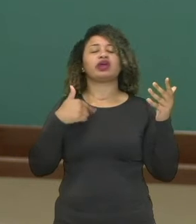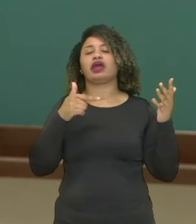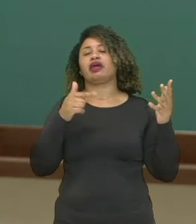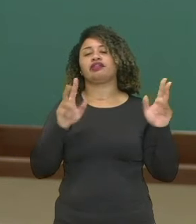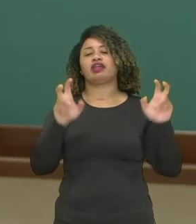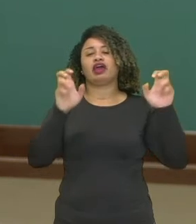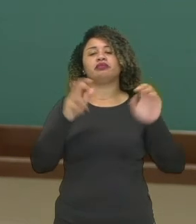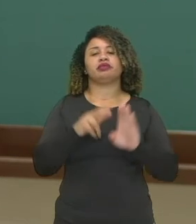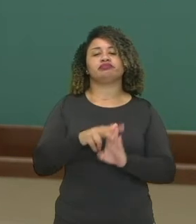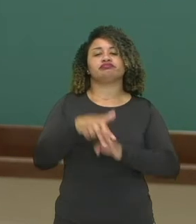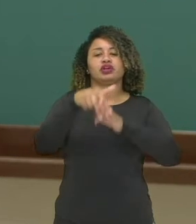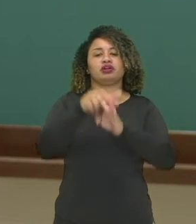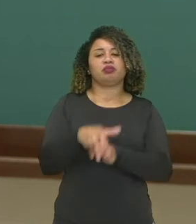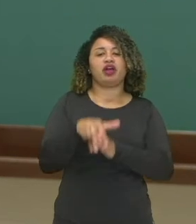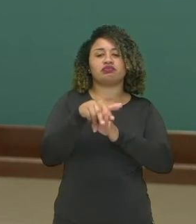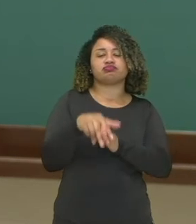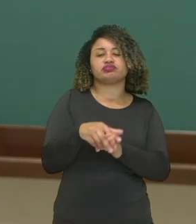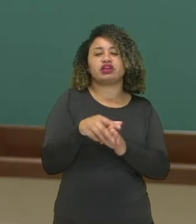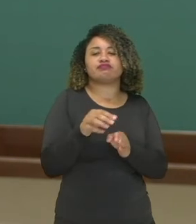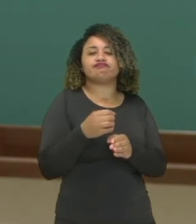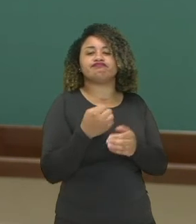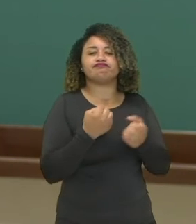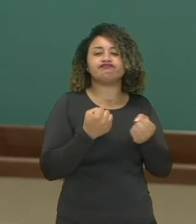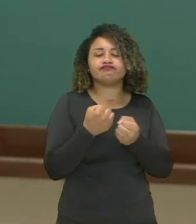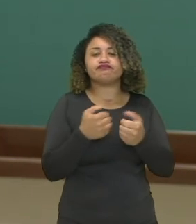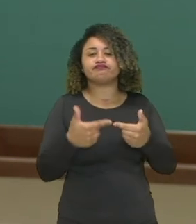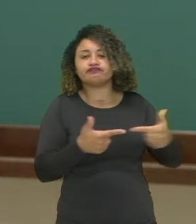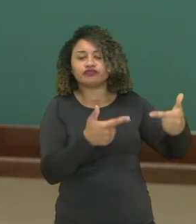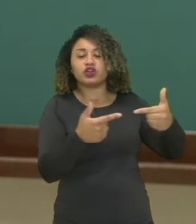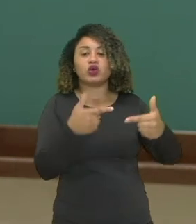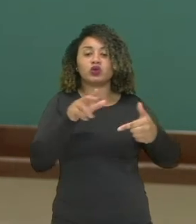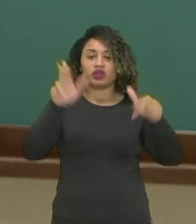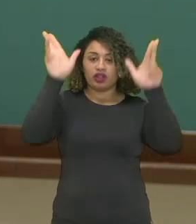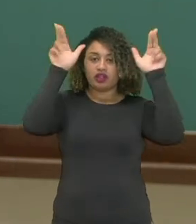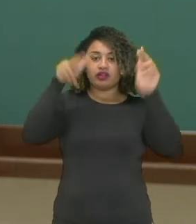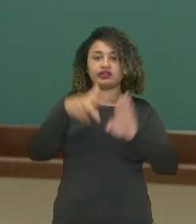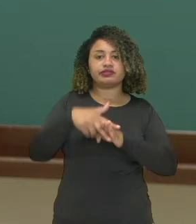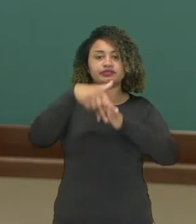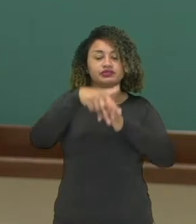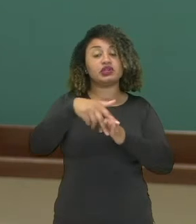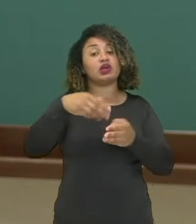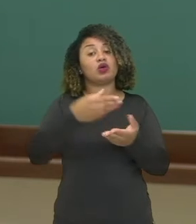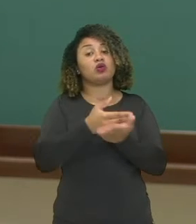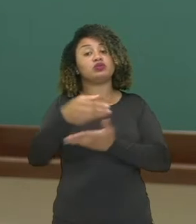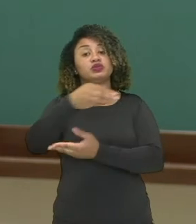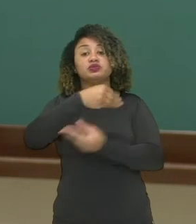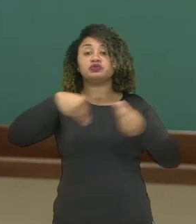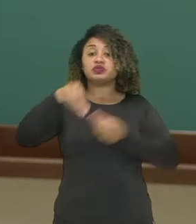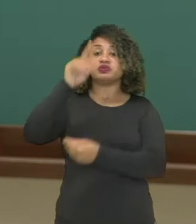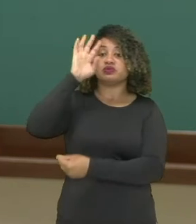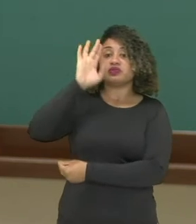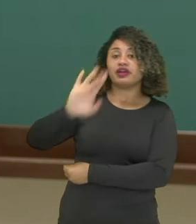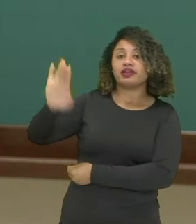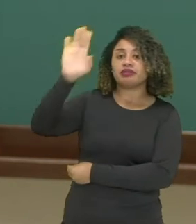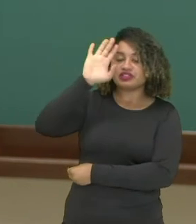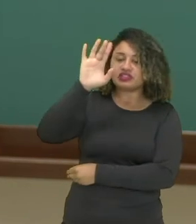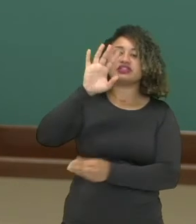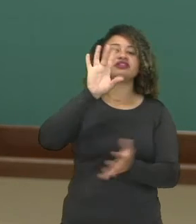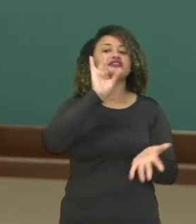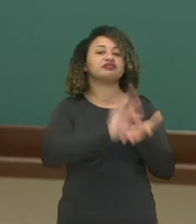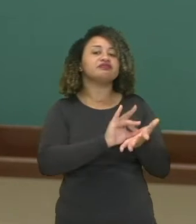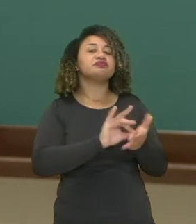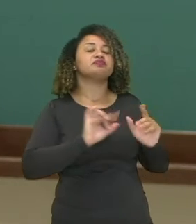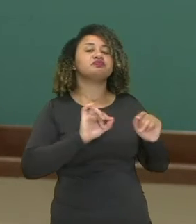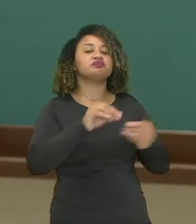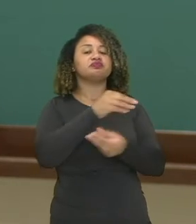né? Que lutavam, seus cavalos. E ele começou a misturar a fantasia com a realidade. E